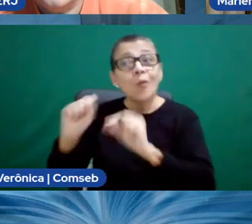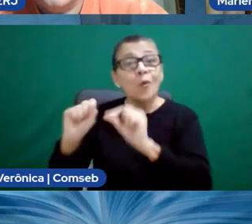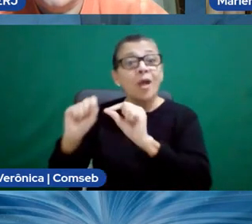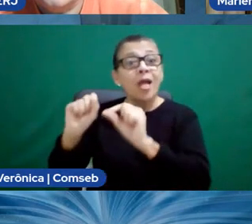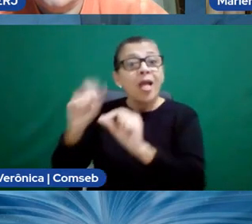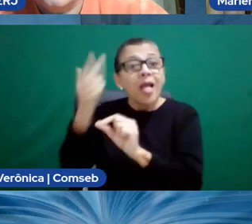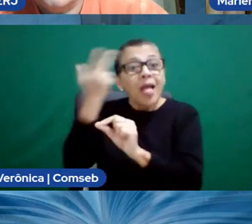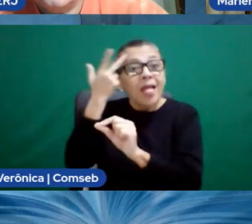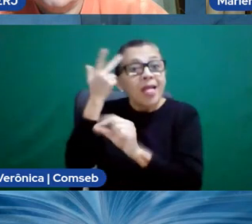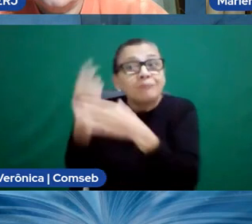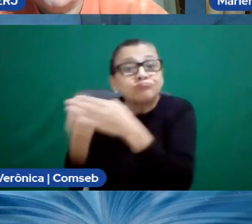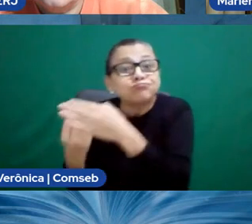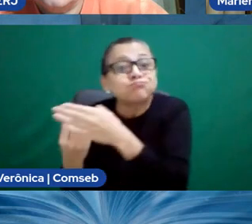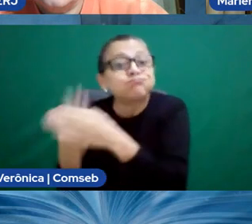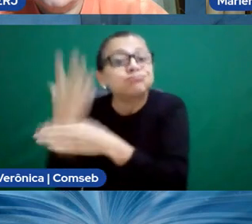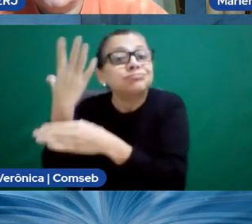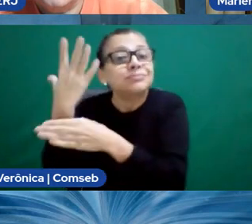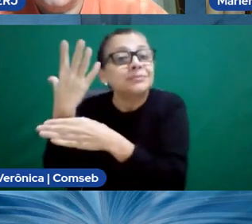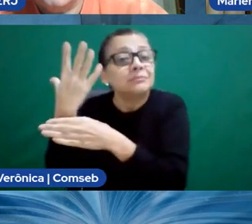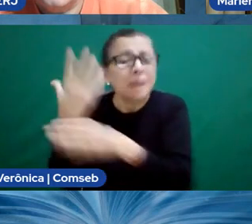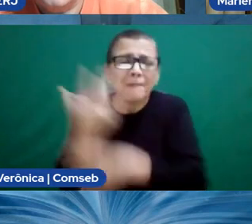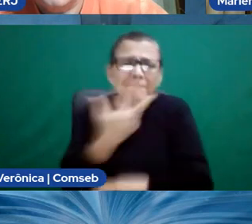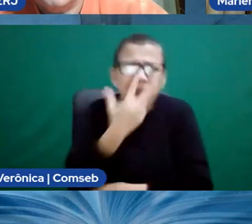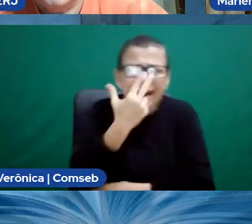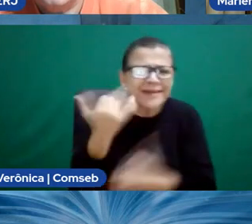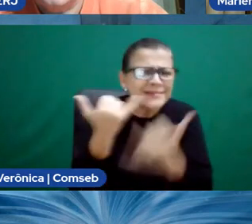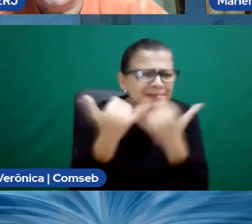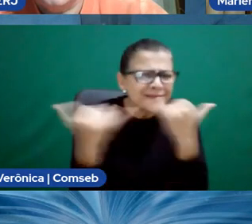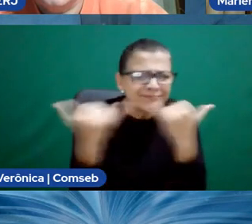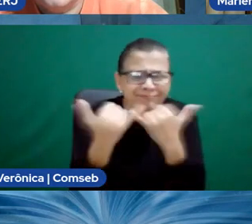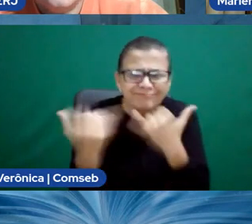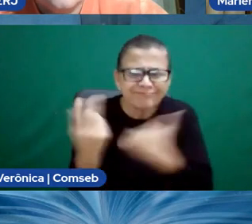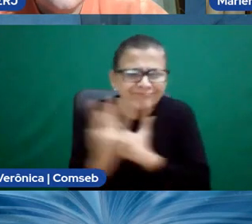forma mais primitiva, são semelhantes.